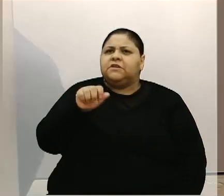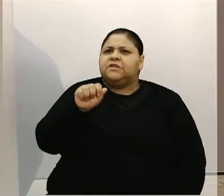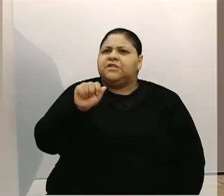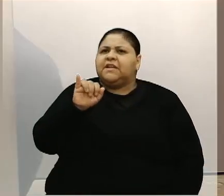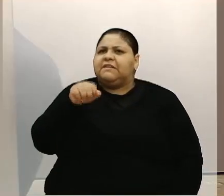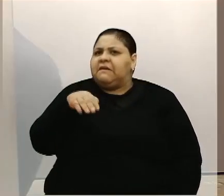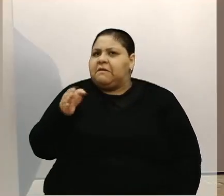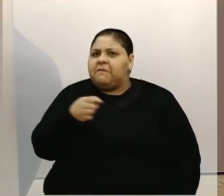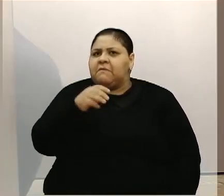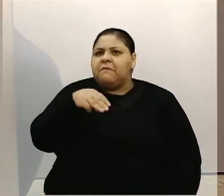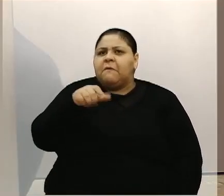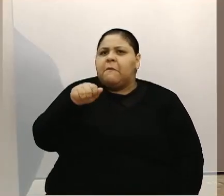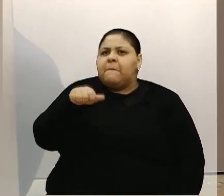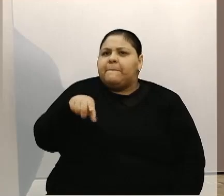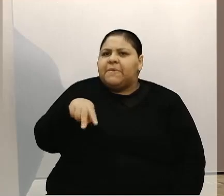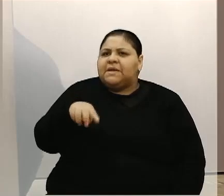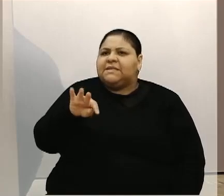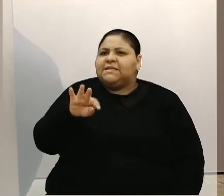Mandaçaiaia, Uruçu,